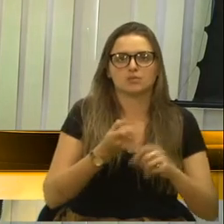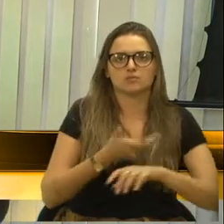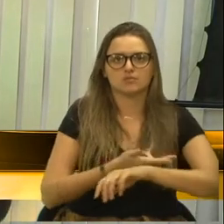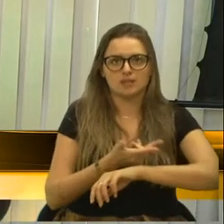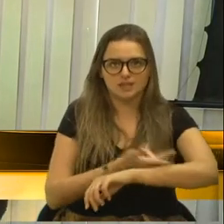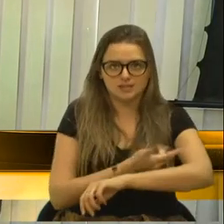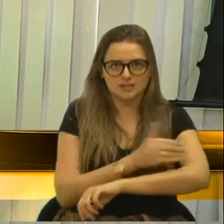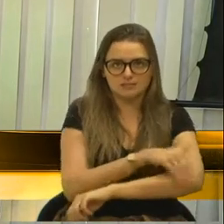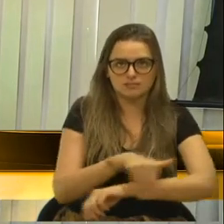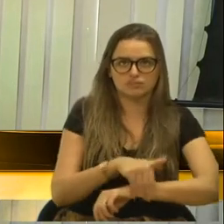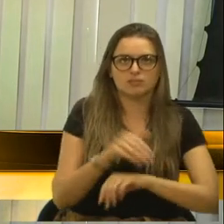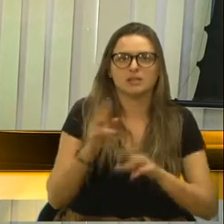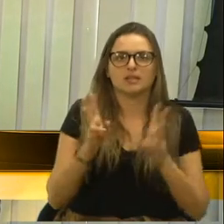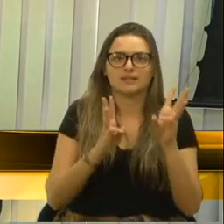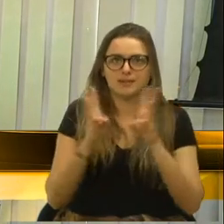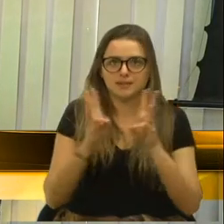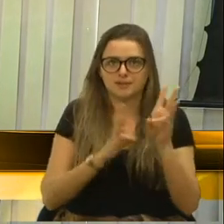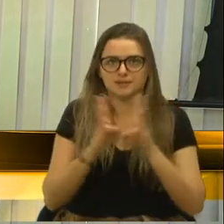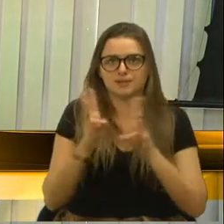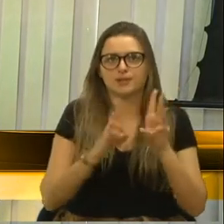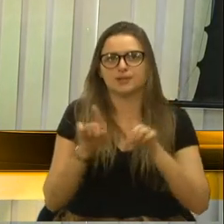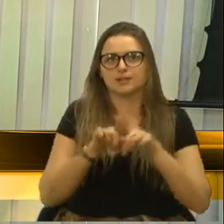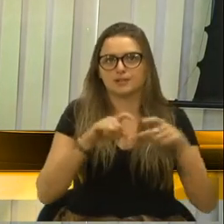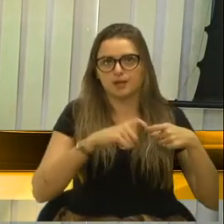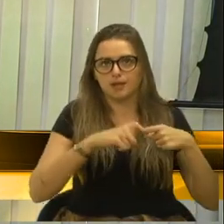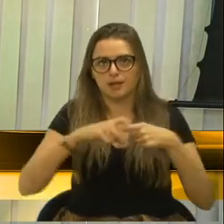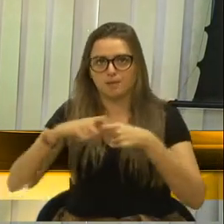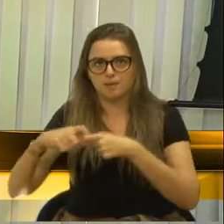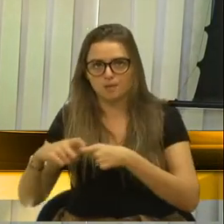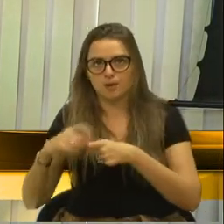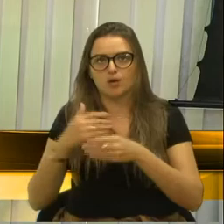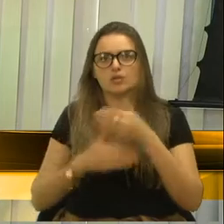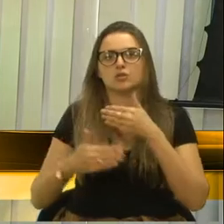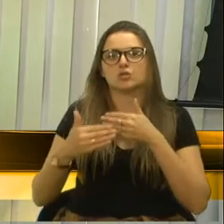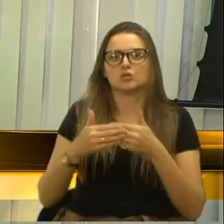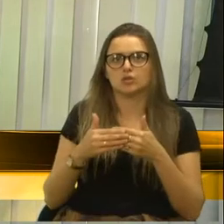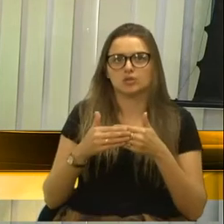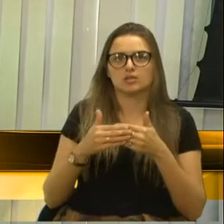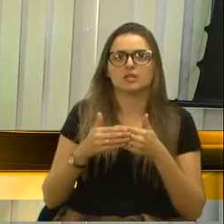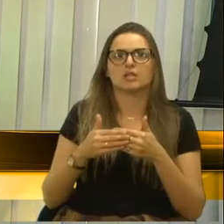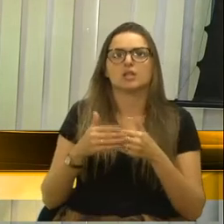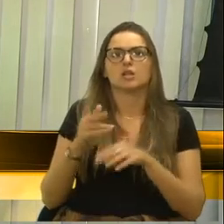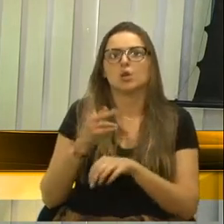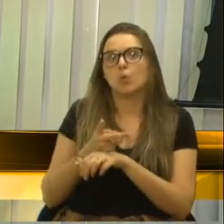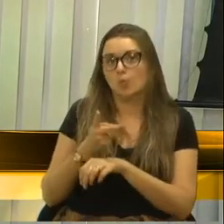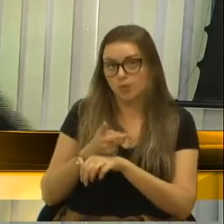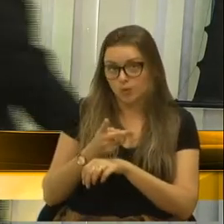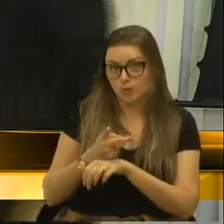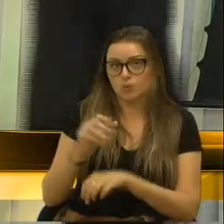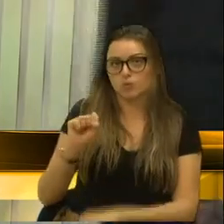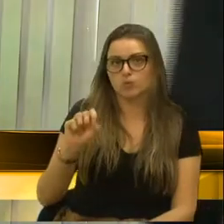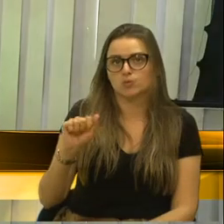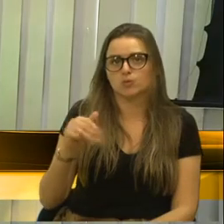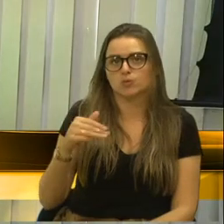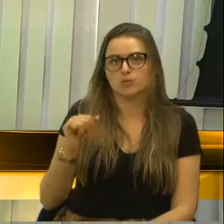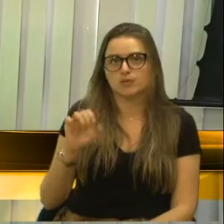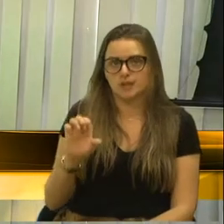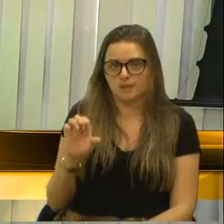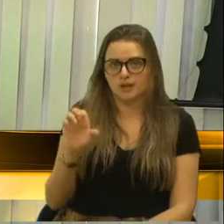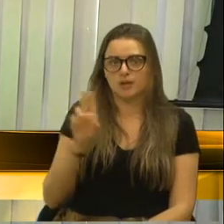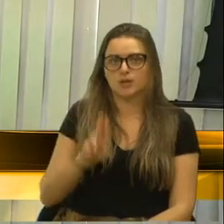vans, no reboque que transporta as roçadeiras, com aquele produto que o SAMAI utiliza para